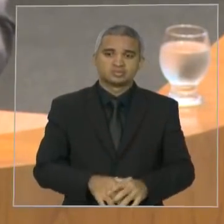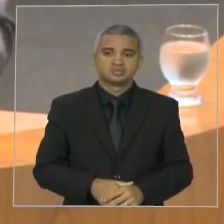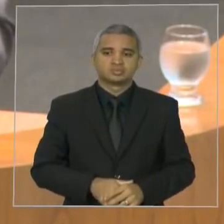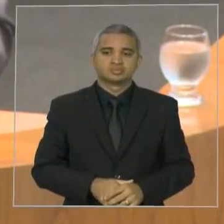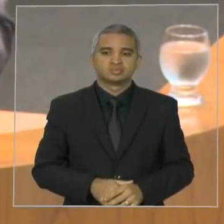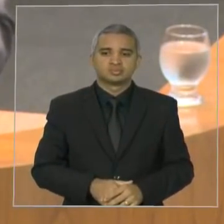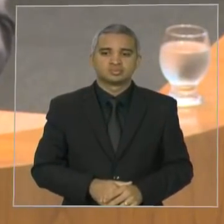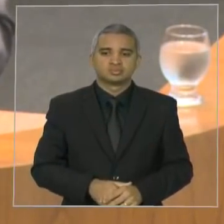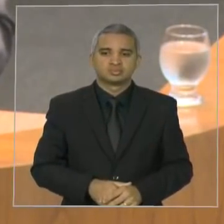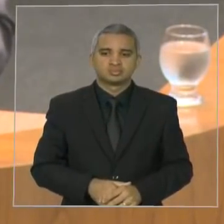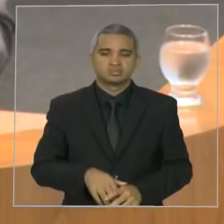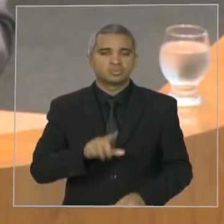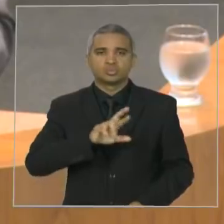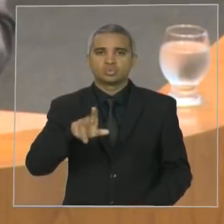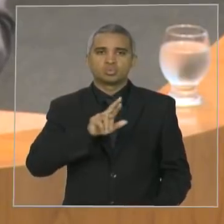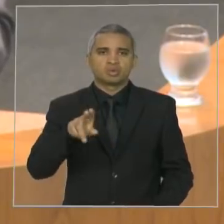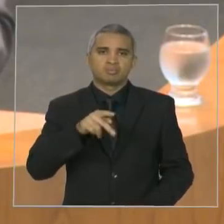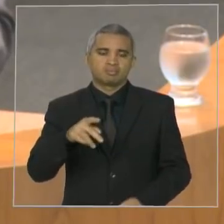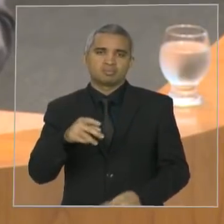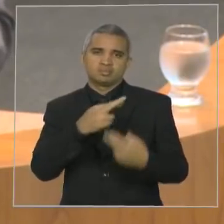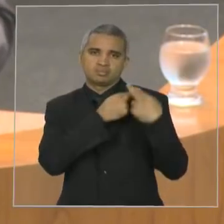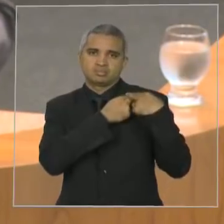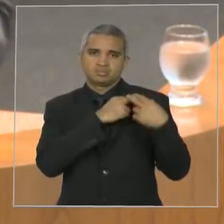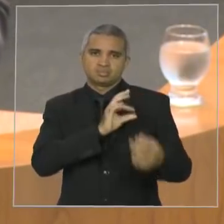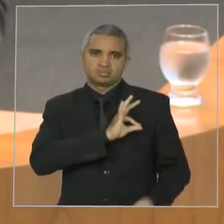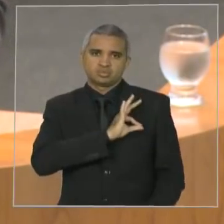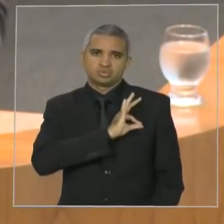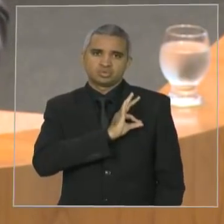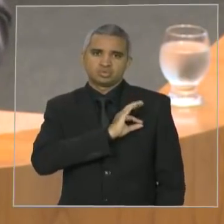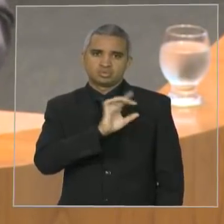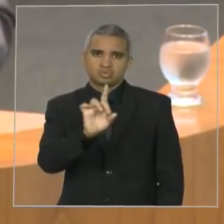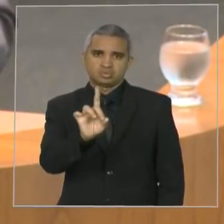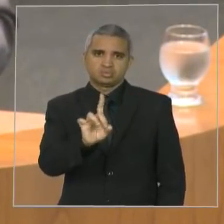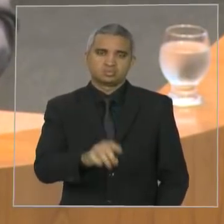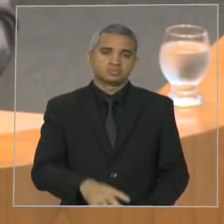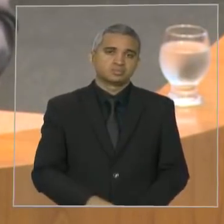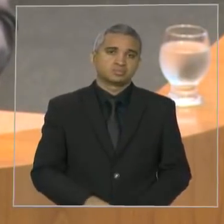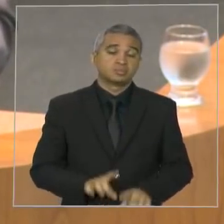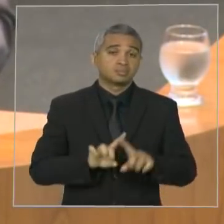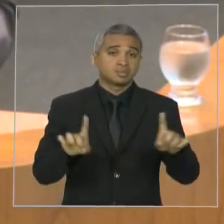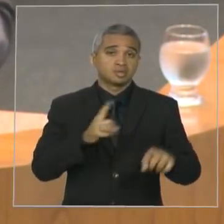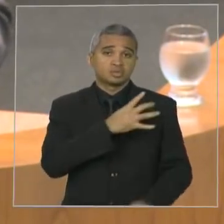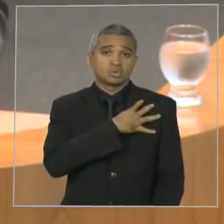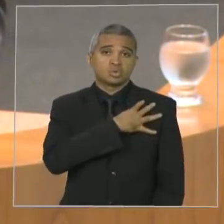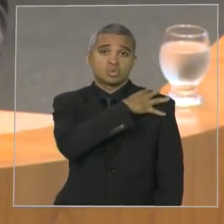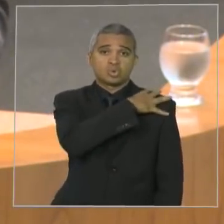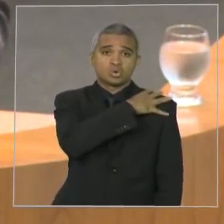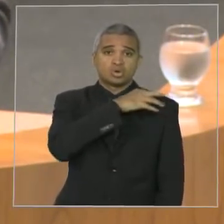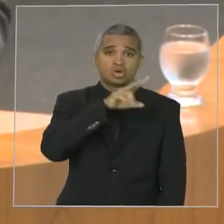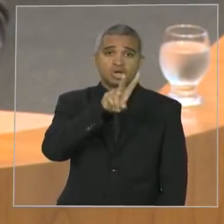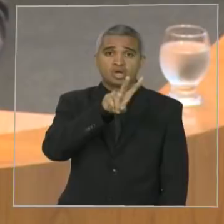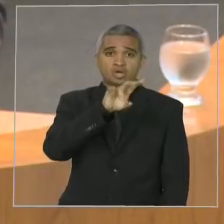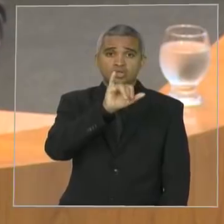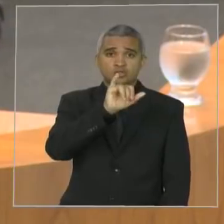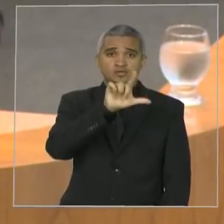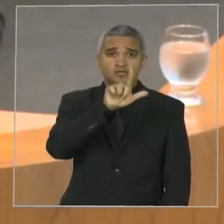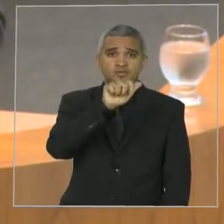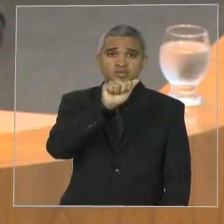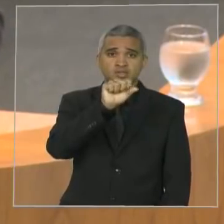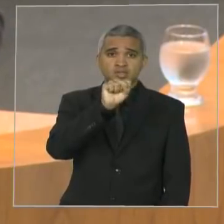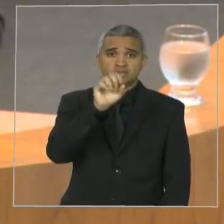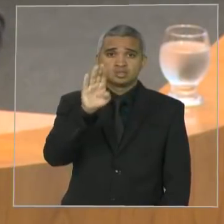Reforma, o ministro da Defesa, disse que a intervenção federal, eu assisti segunda-feira,